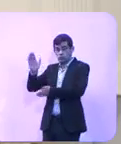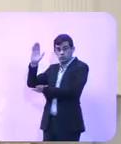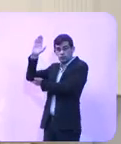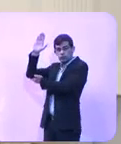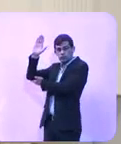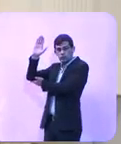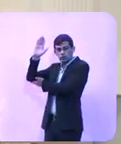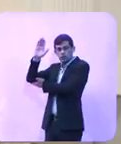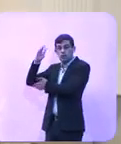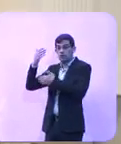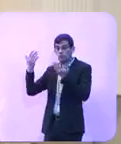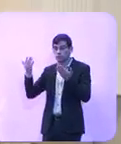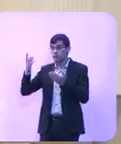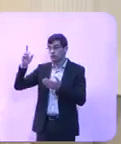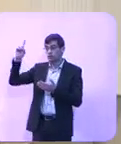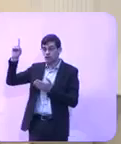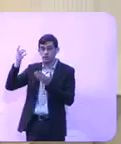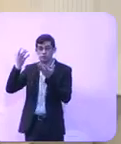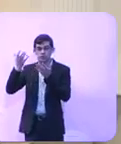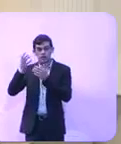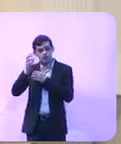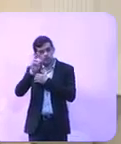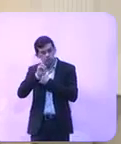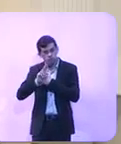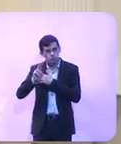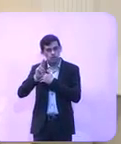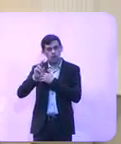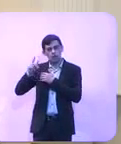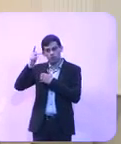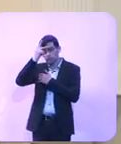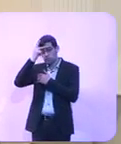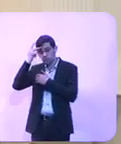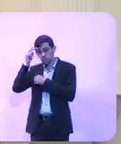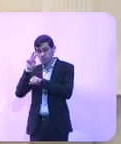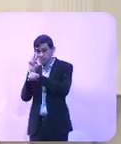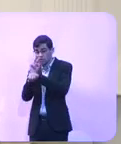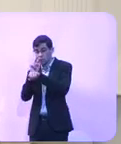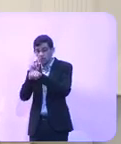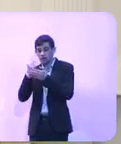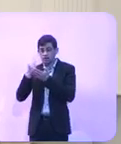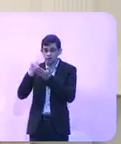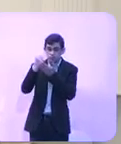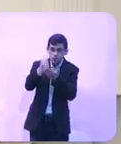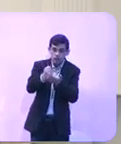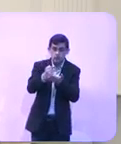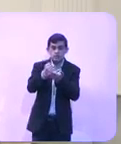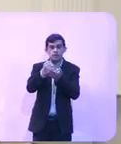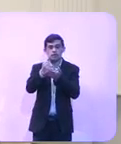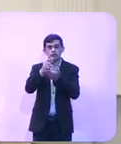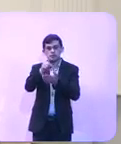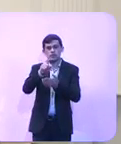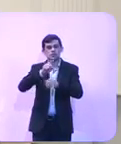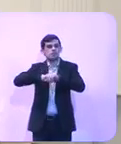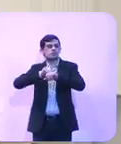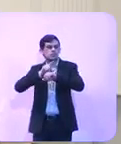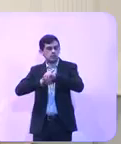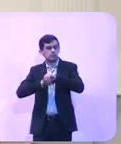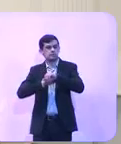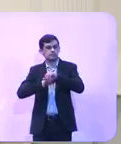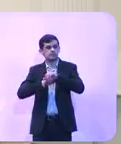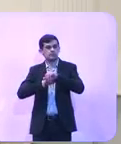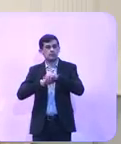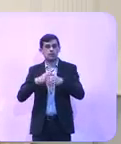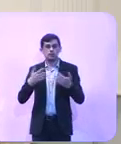Deixe o Senhor segurar os seus braços através de pessoas que vão acompanhar